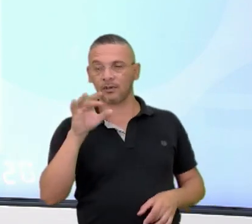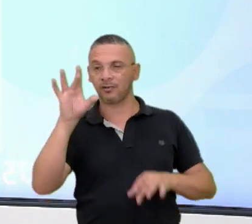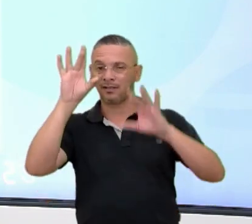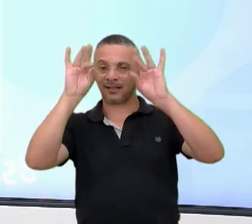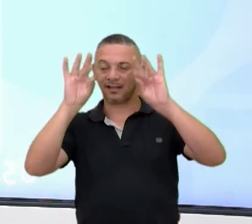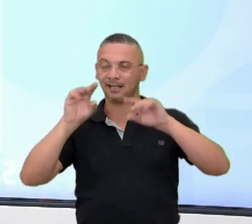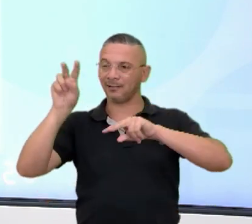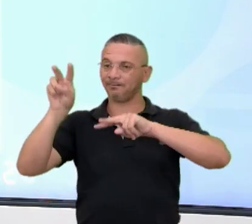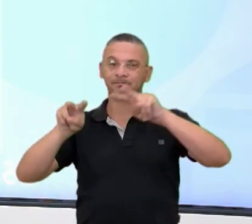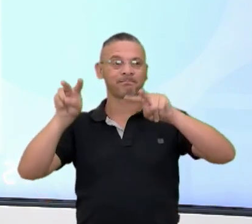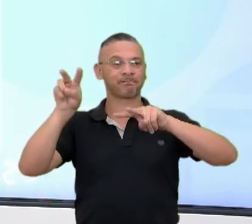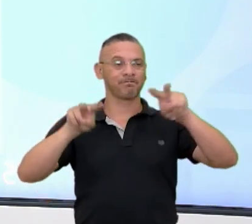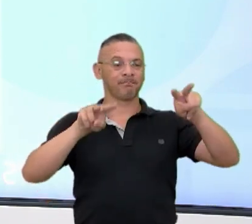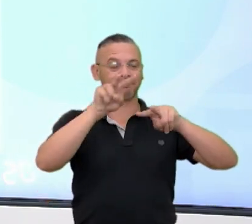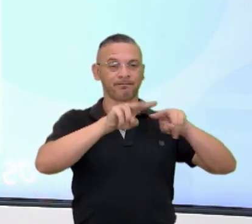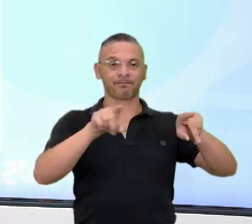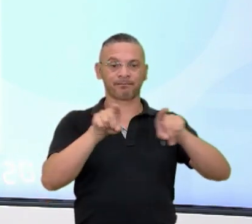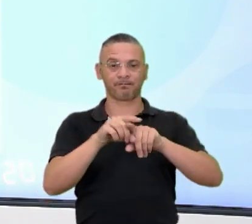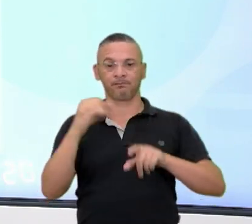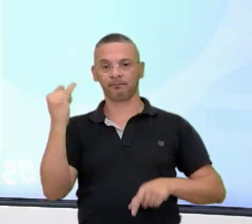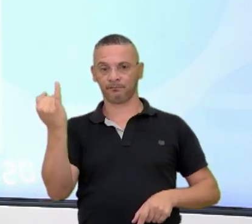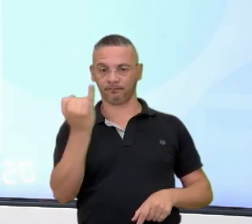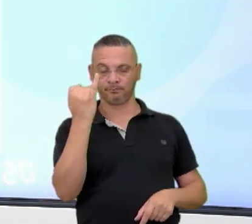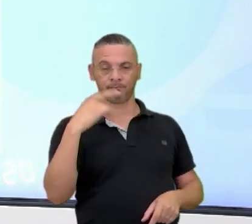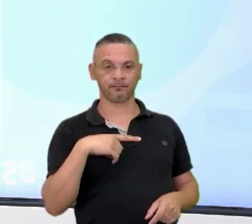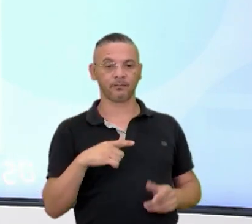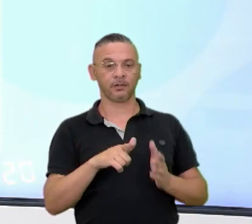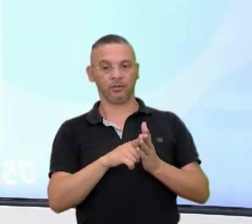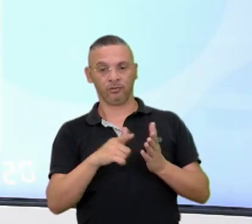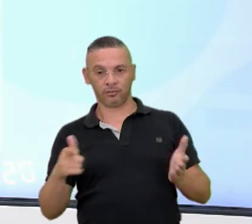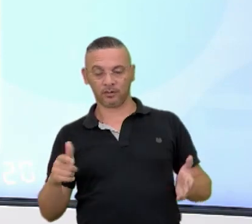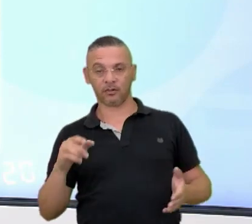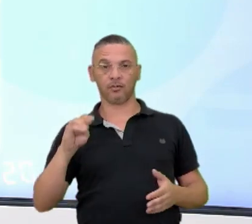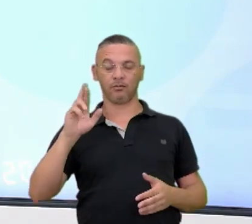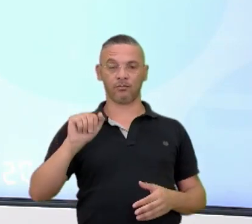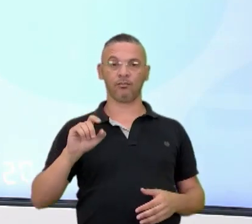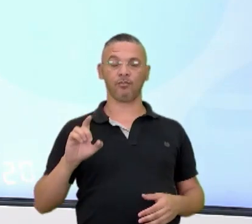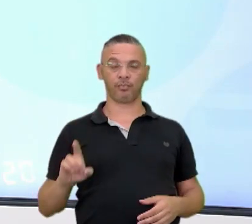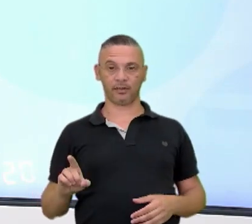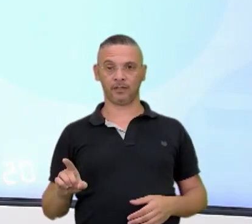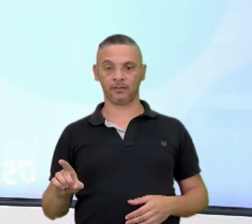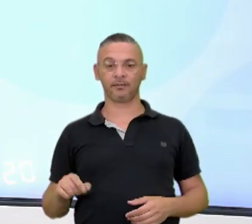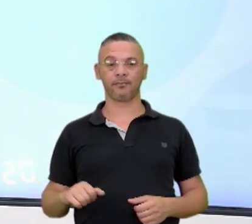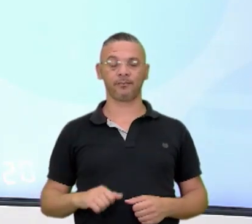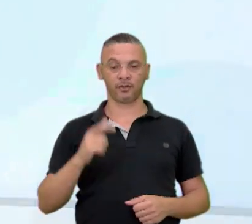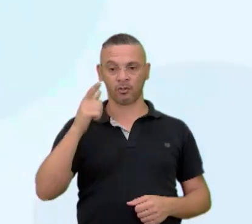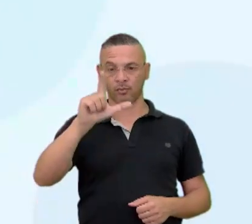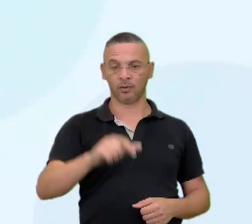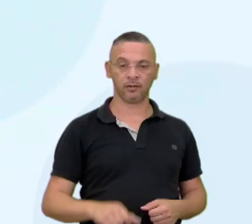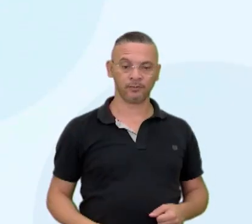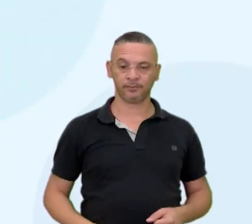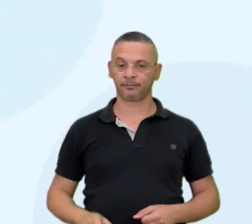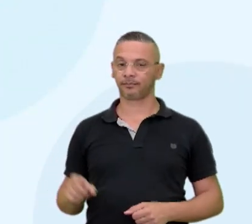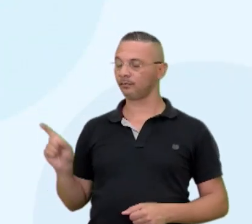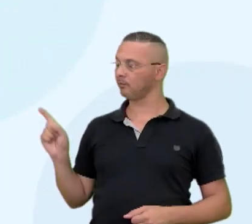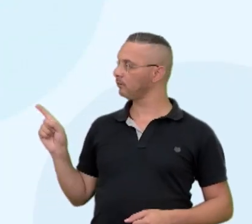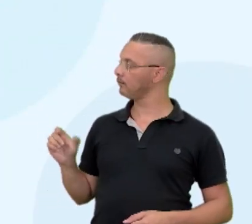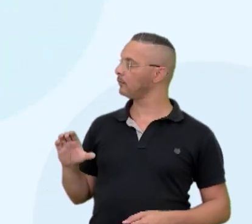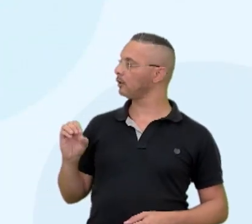eco. Todos falam a mesma coisa, independentemente do canal. Isso é uma câmara de eco, ou seja, é isso que